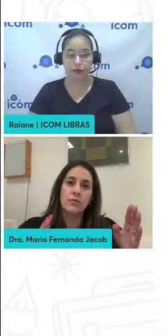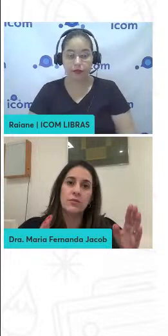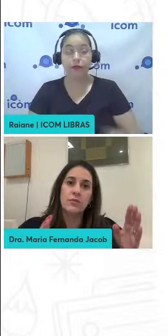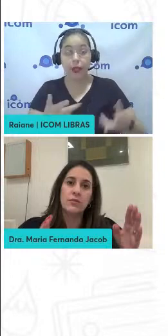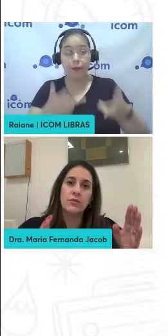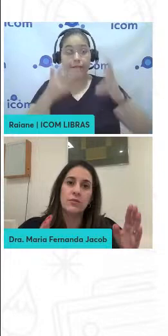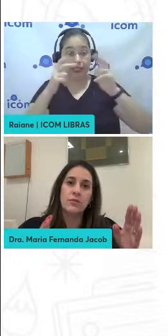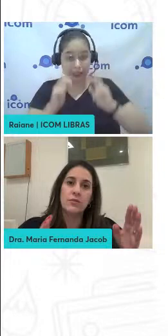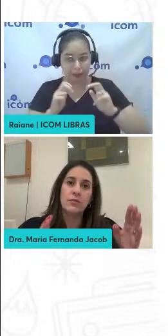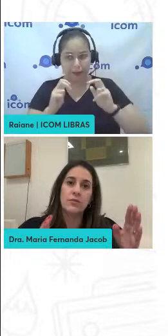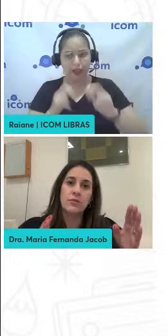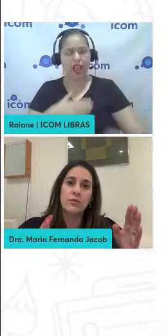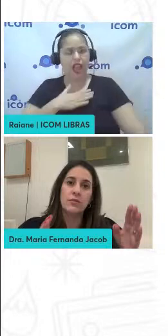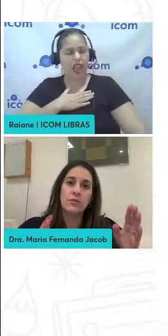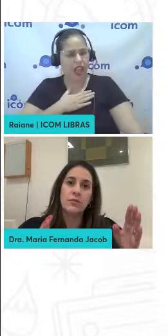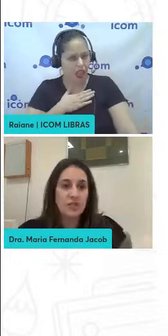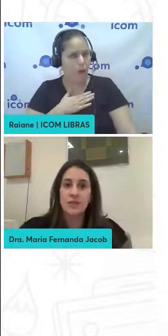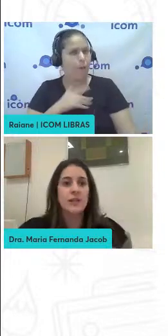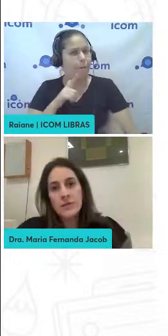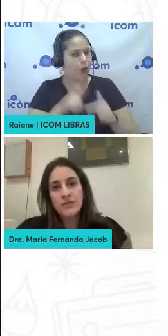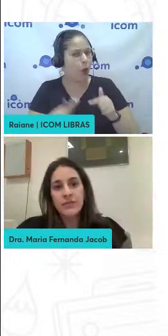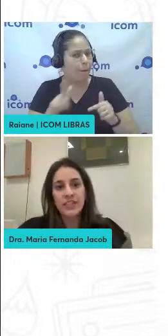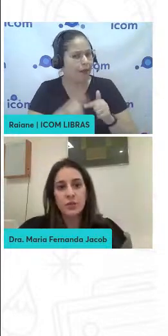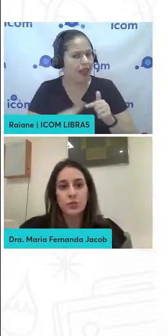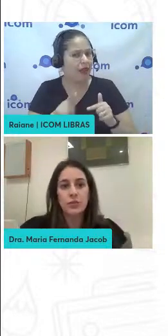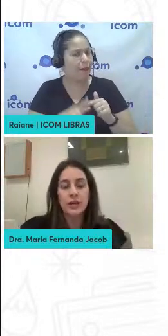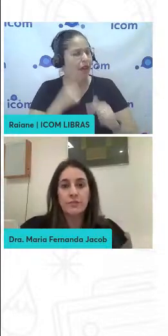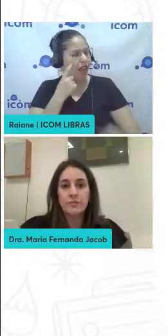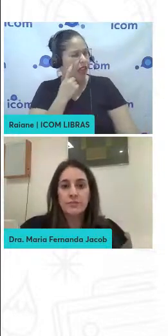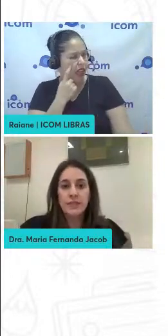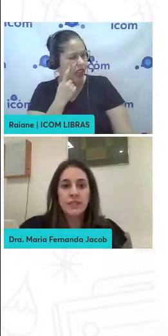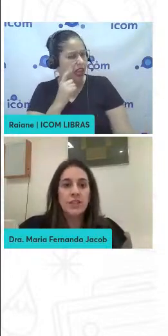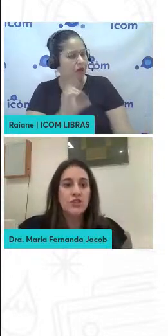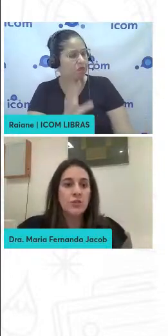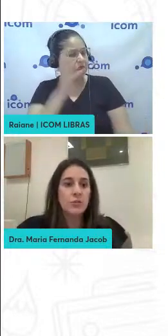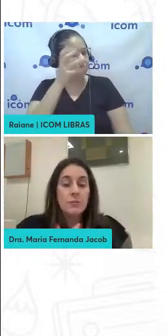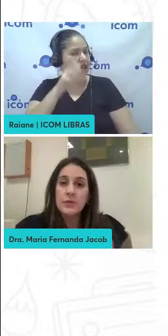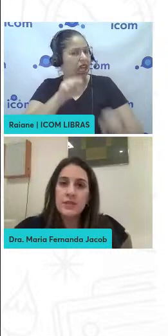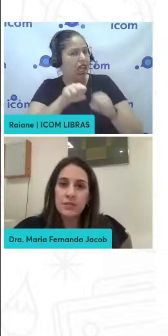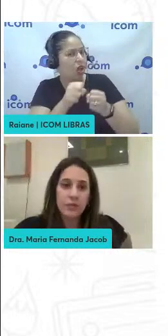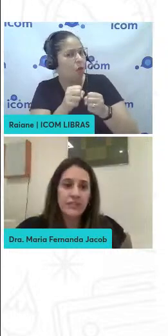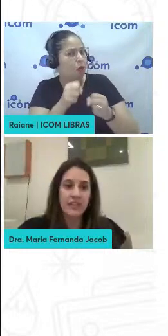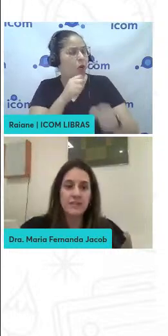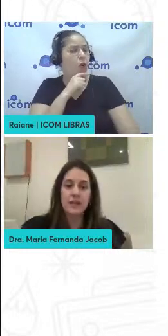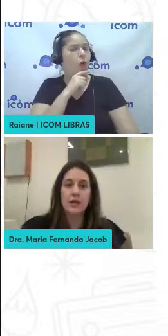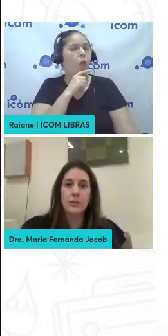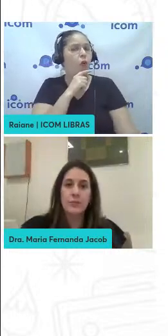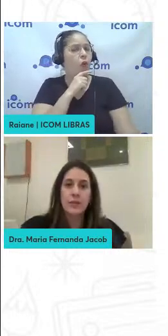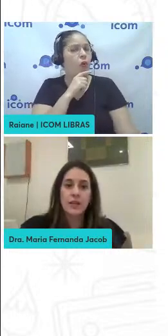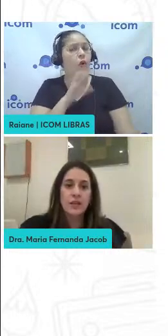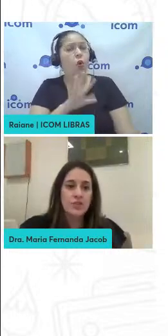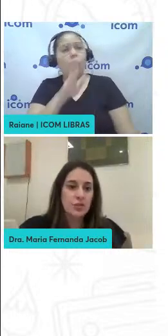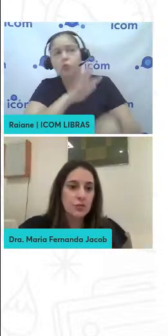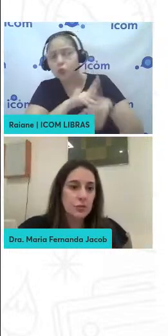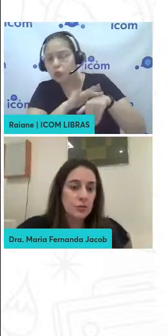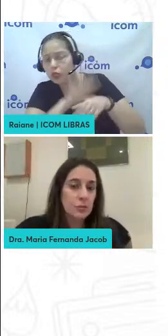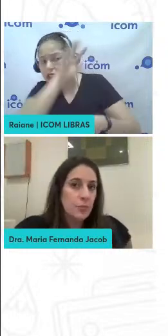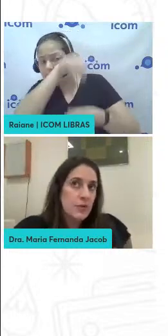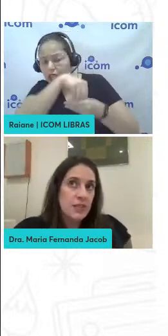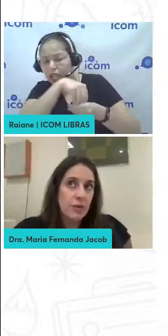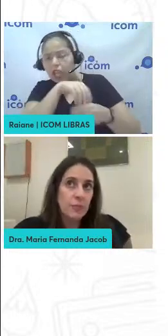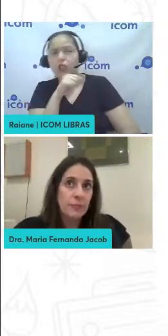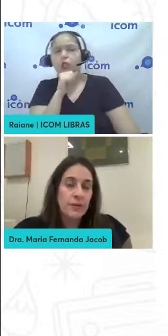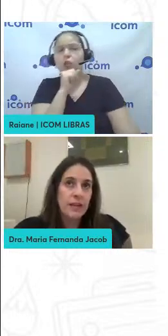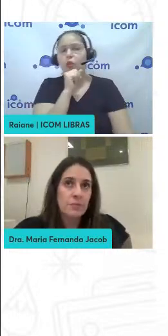se eu não estou de frente de uma situação de uma possível fratura, de uma possível infecção, de